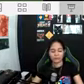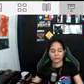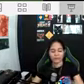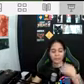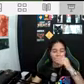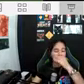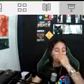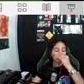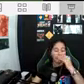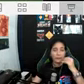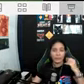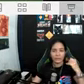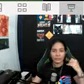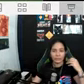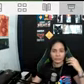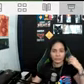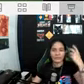gente pode estar